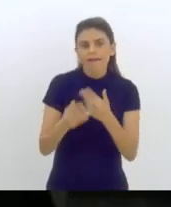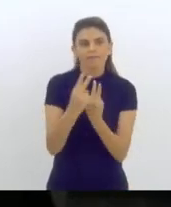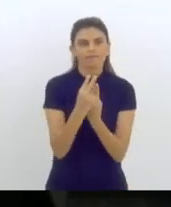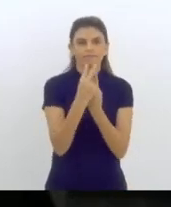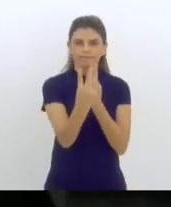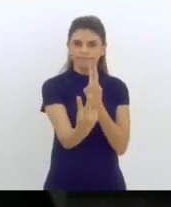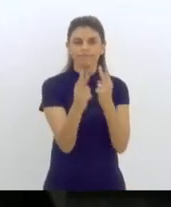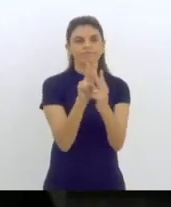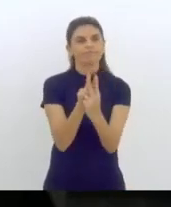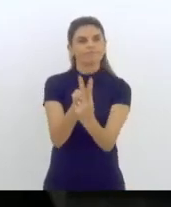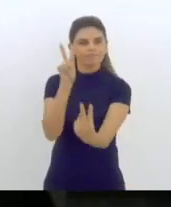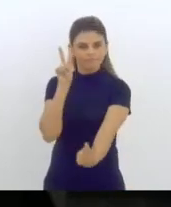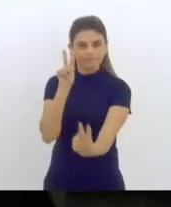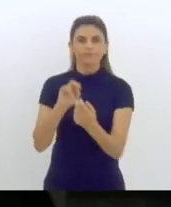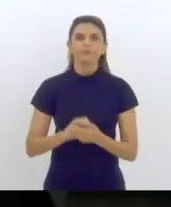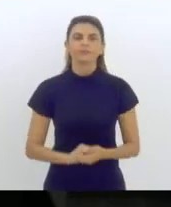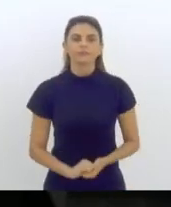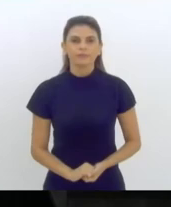remota,